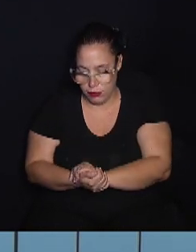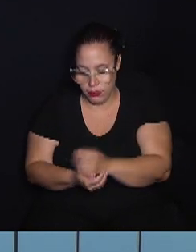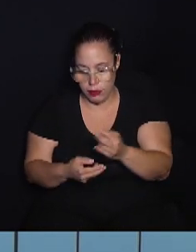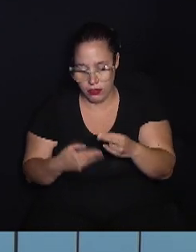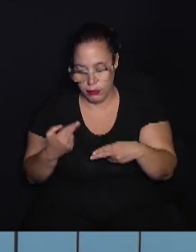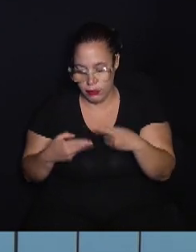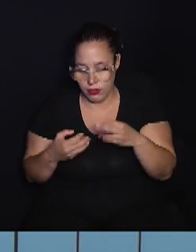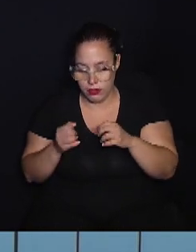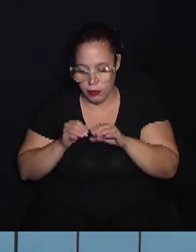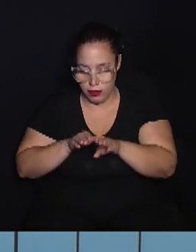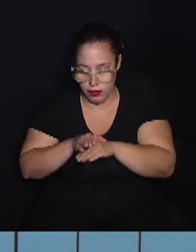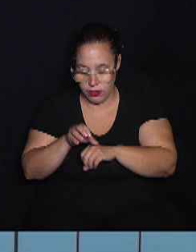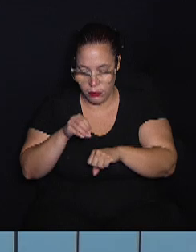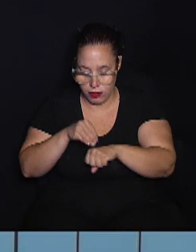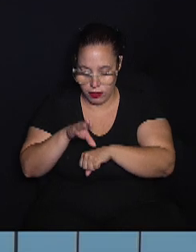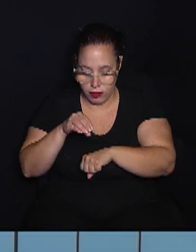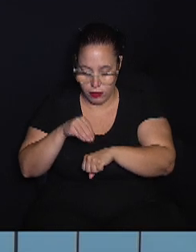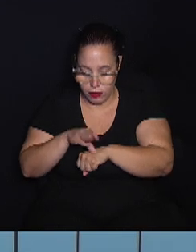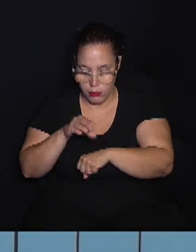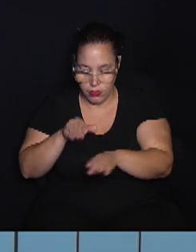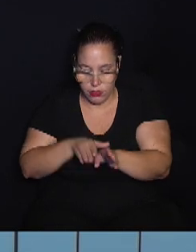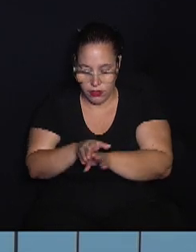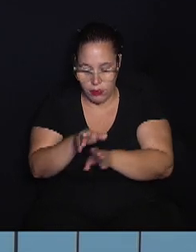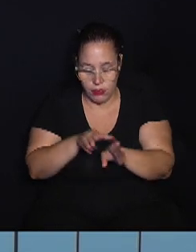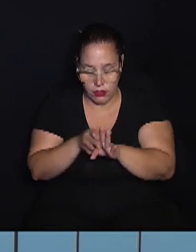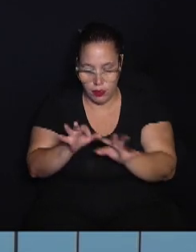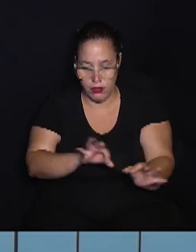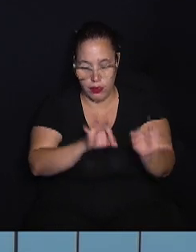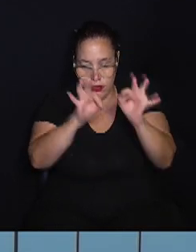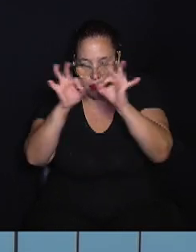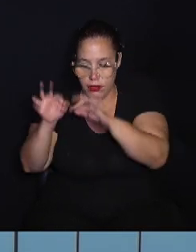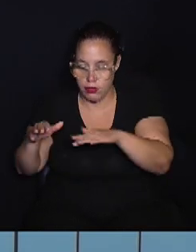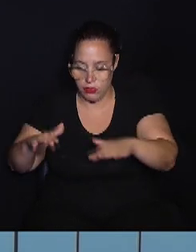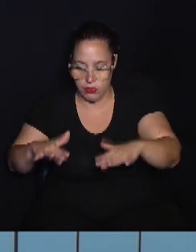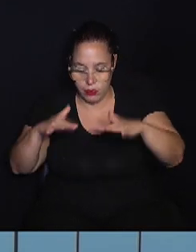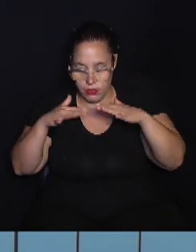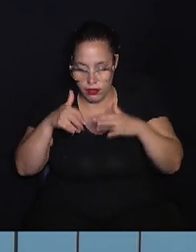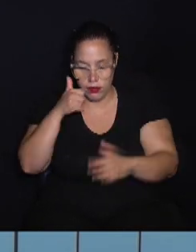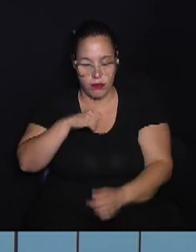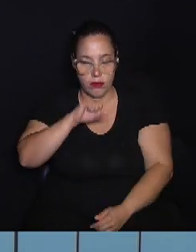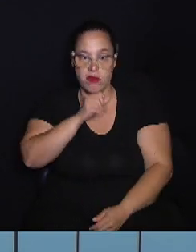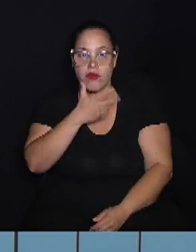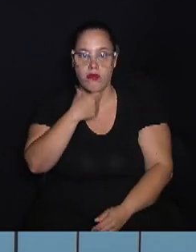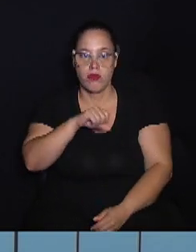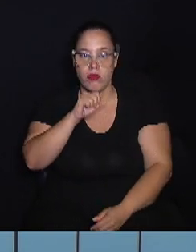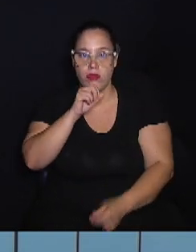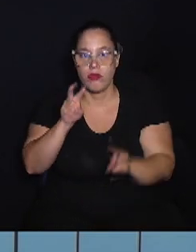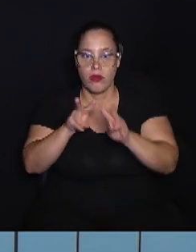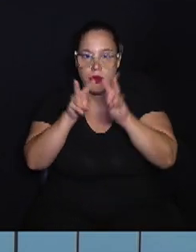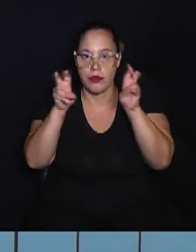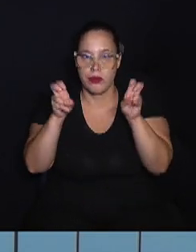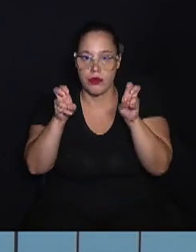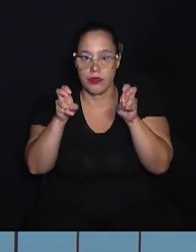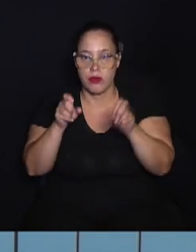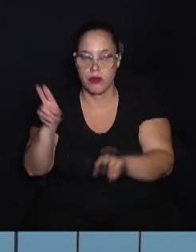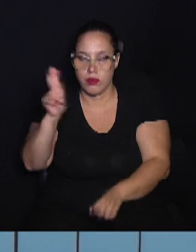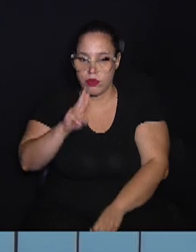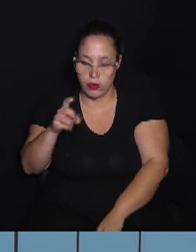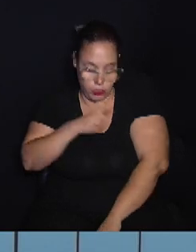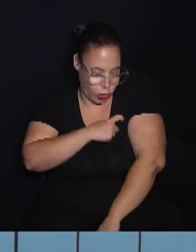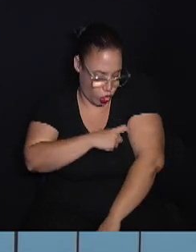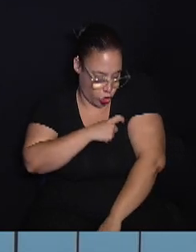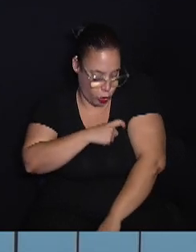recomendações pros pais né que acompanharam aqui que estão acompanhando enfim o nosso tema sobre o uso dos